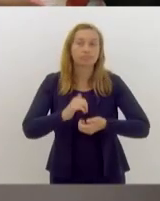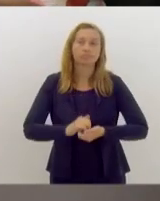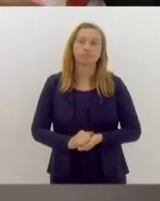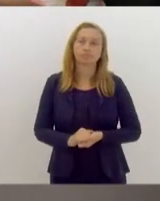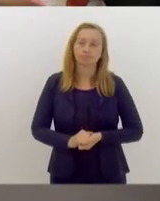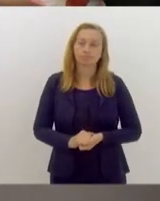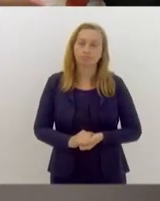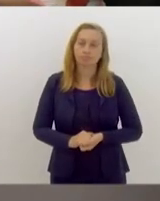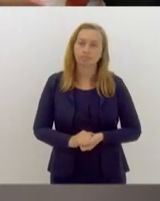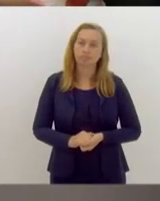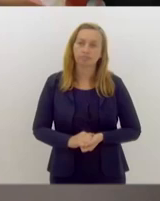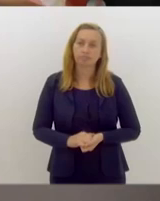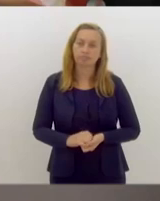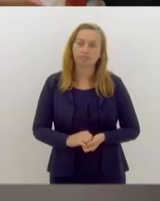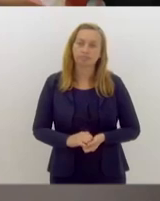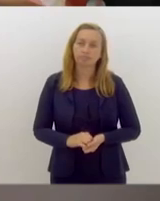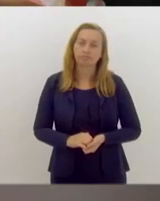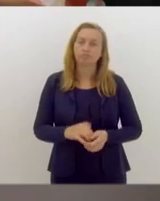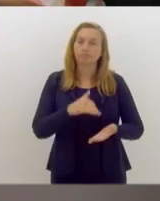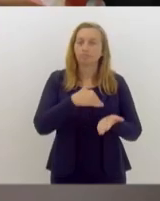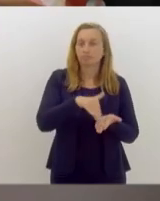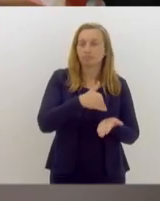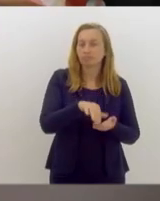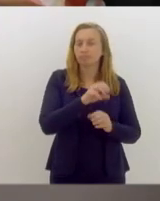elaborado pela SEDUC,